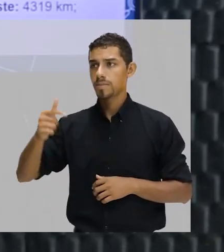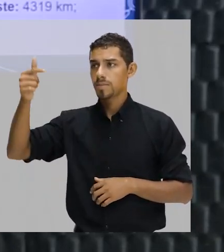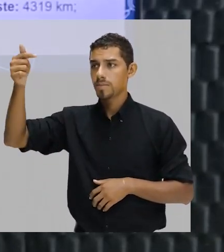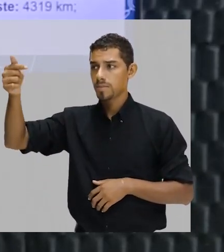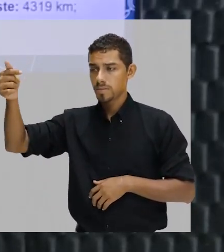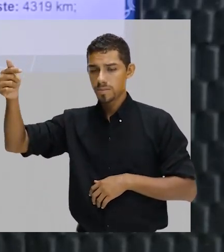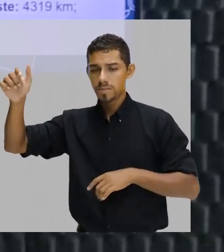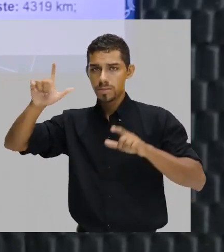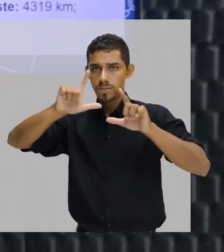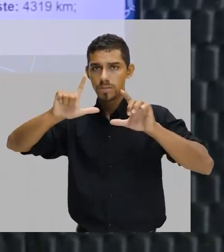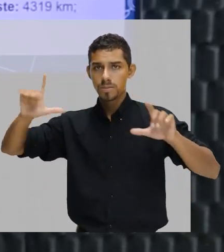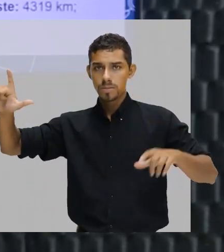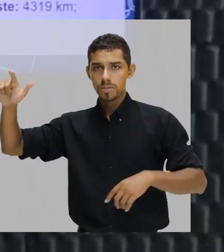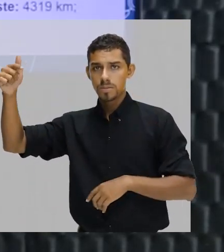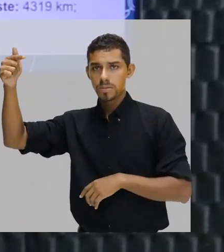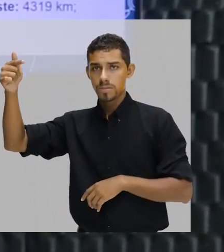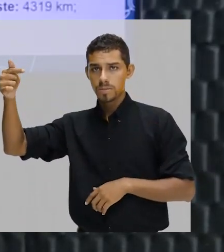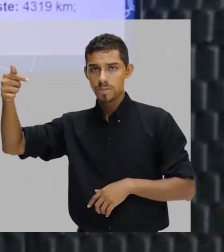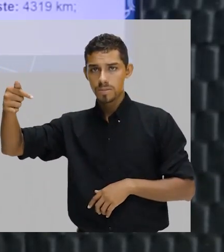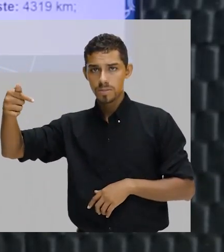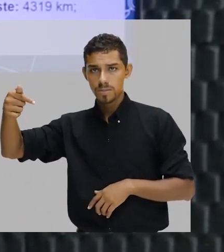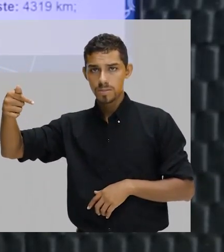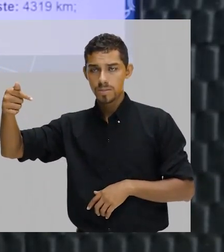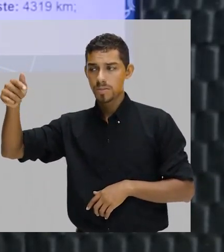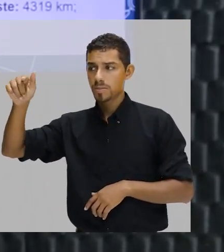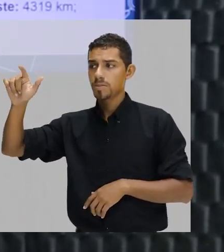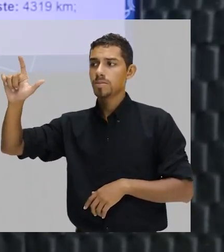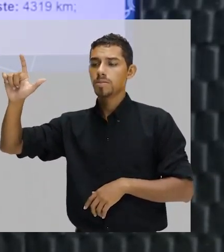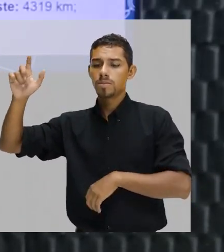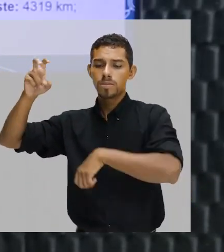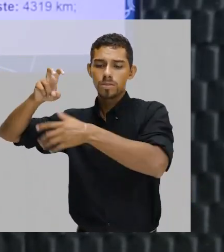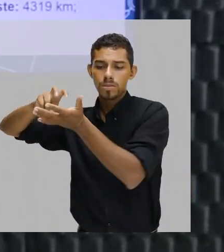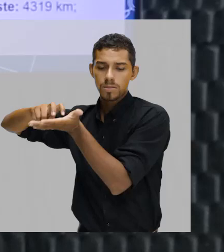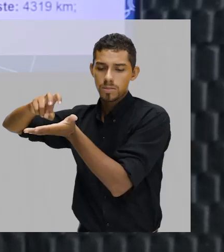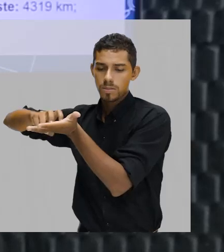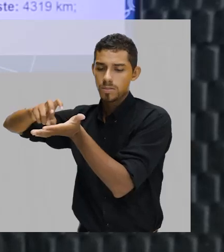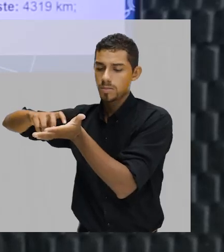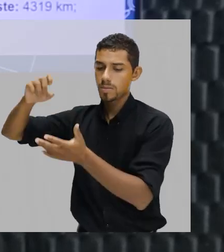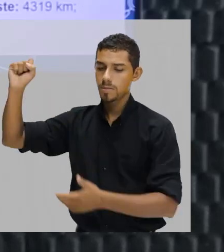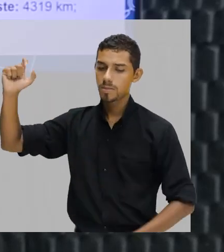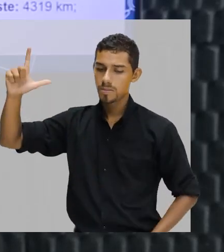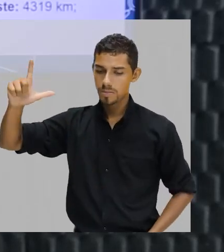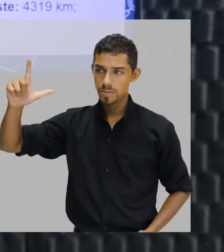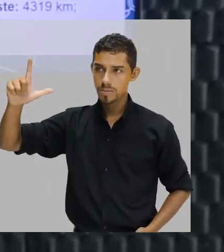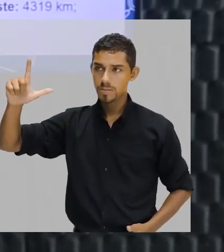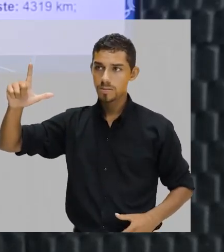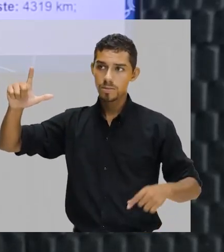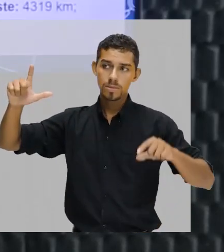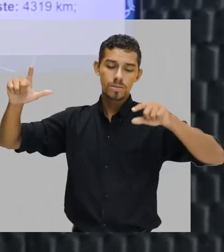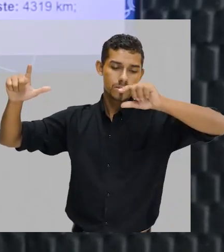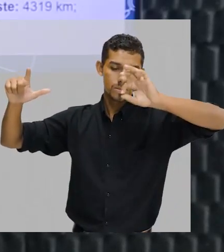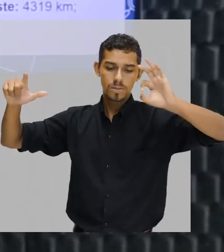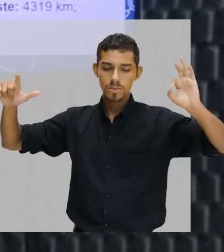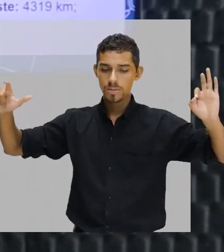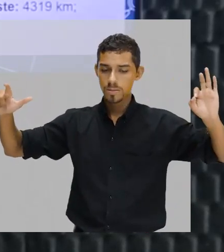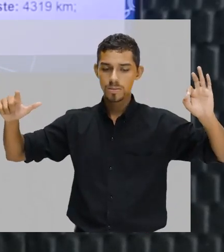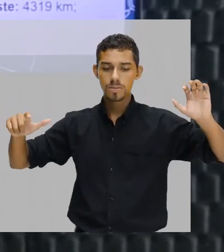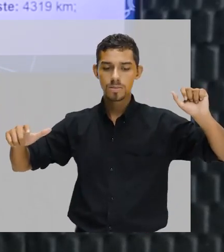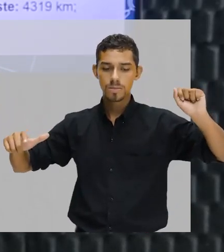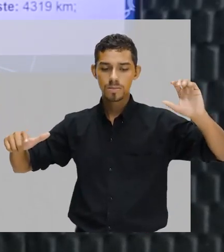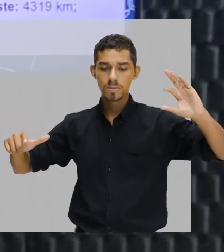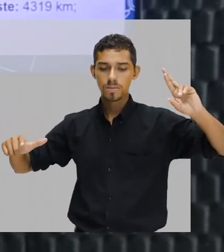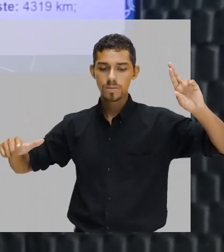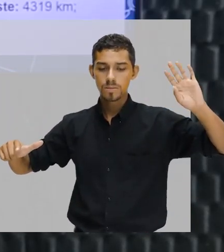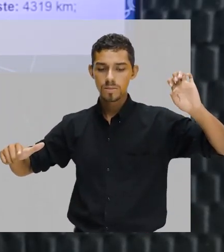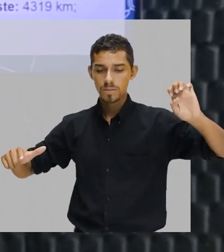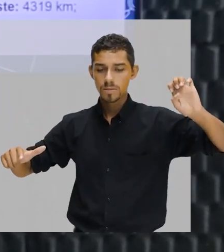da manhã aqui na ponta dos Seixas. Aqui estaria iluminado, porque o Sol está iluminando sobre essa região. Mas, por exemplo, aqui no Acre, se fosse 7